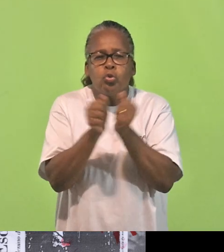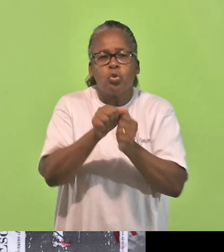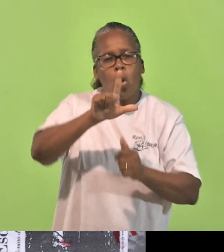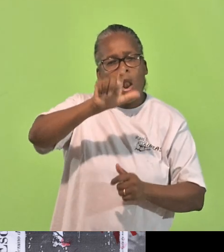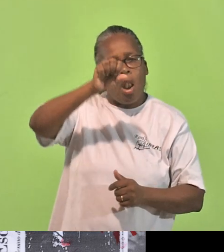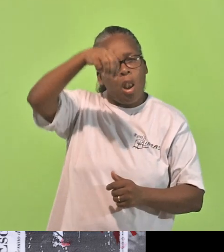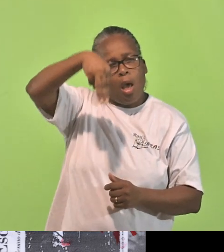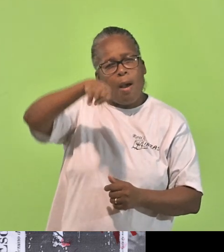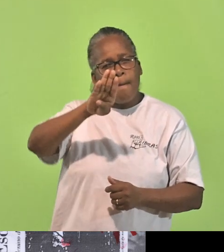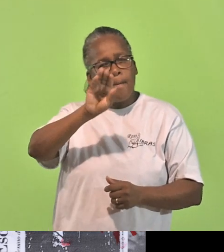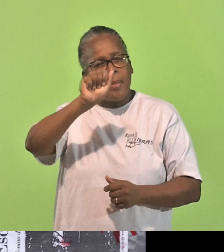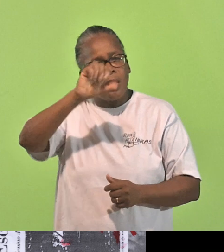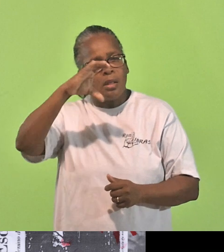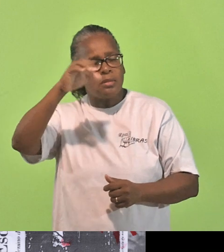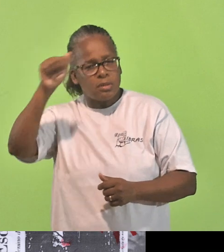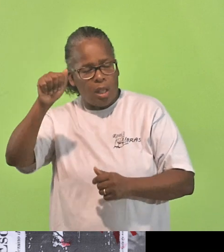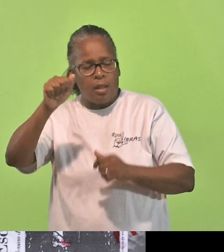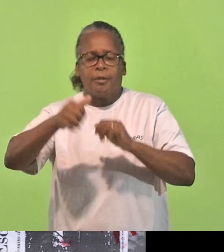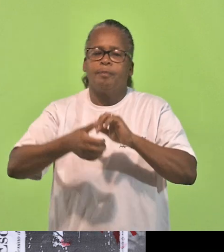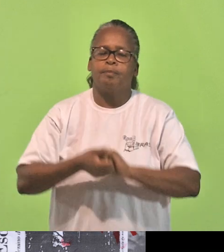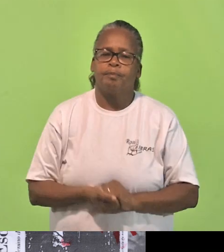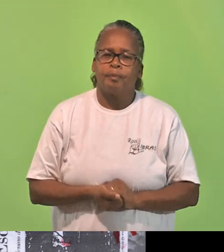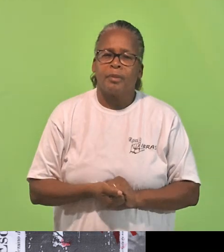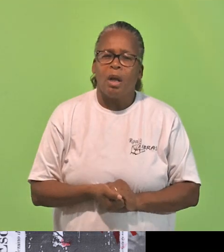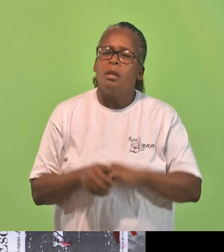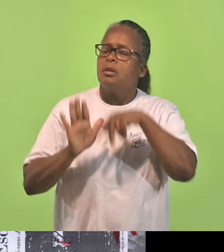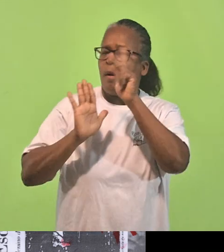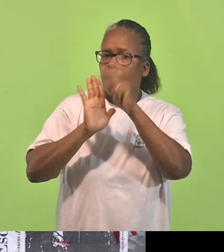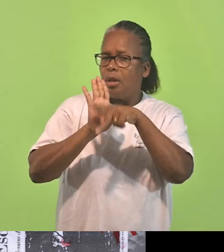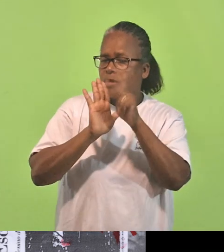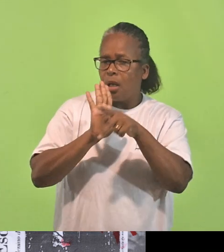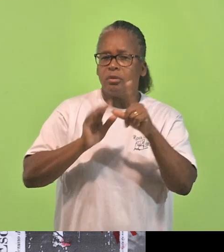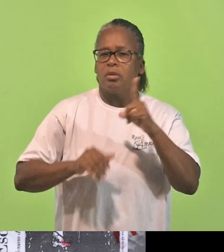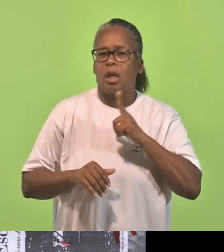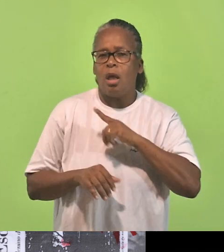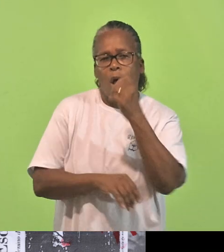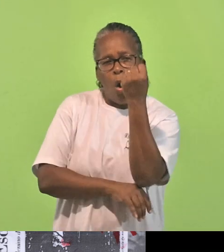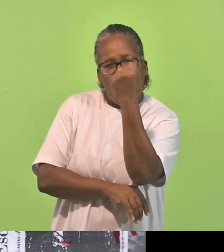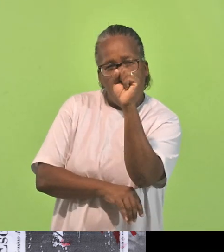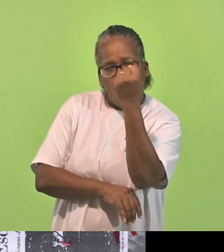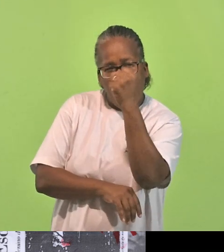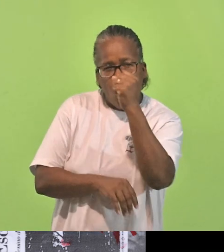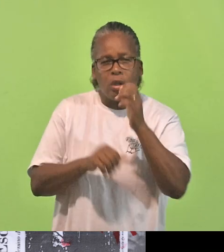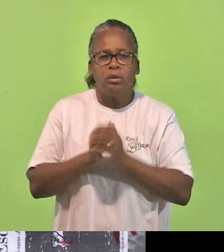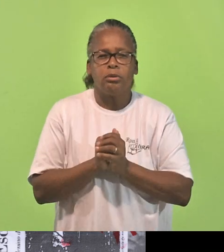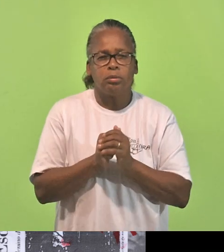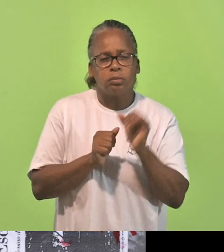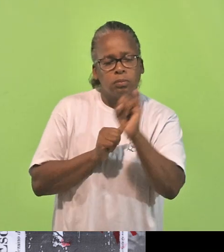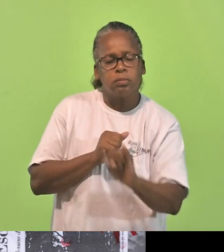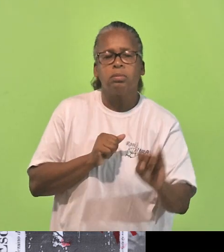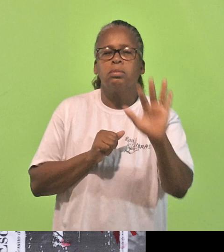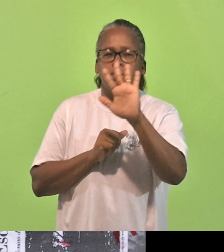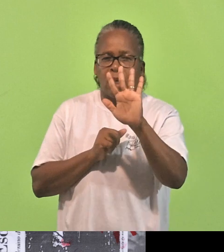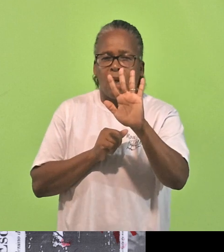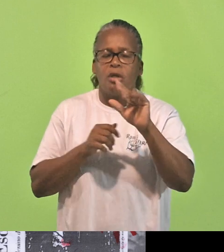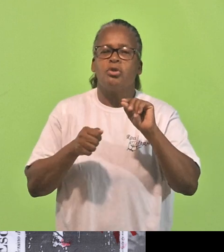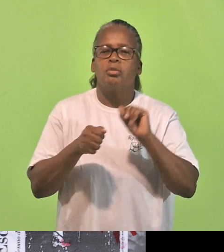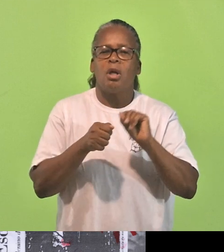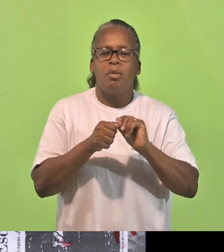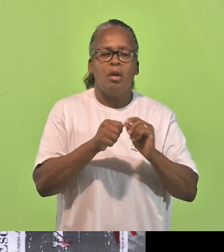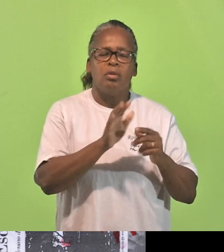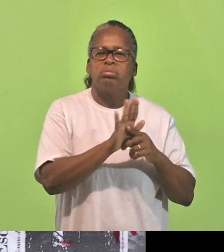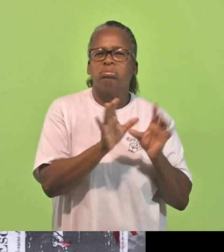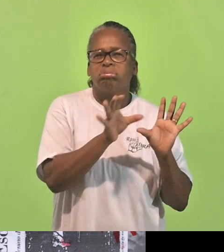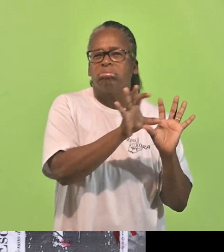do coletivo Lambança. Esta página é composta por 8 objetos artísticos de técnica mista,